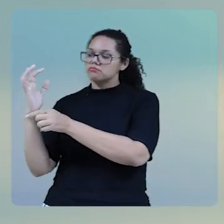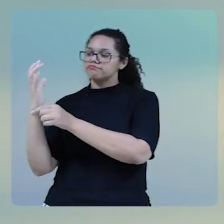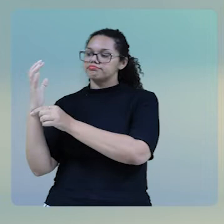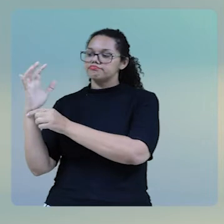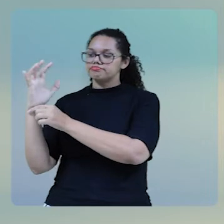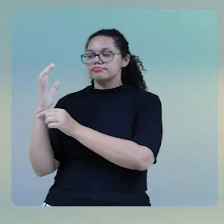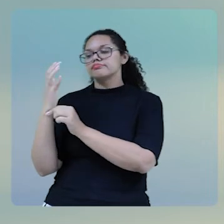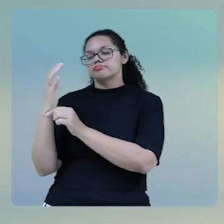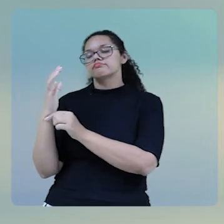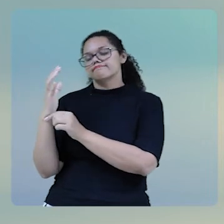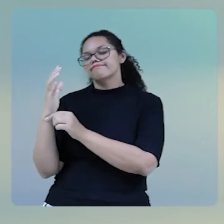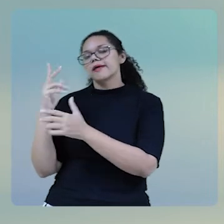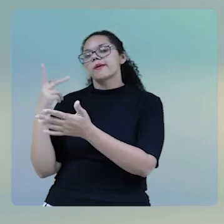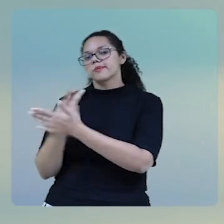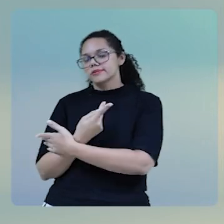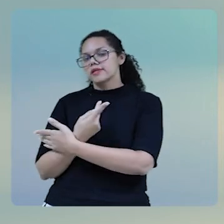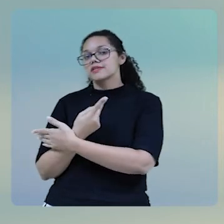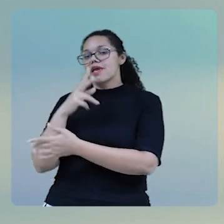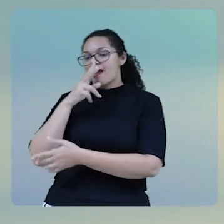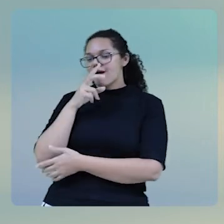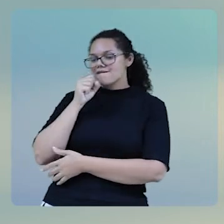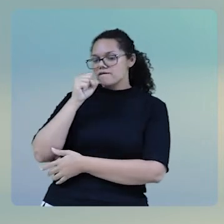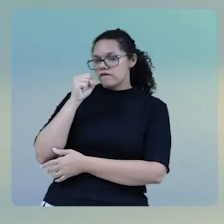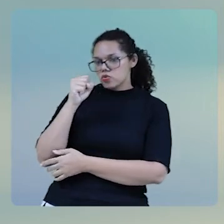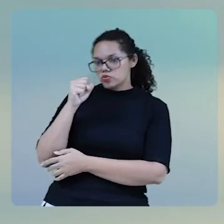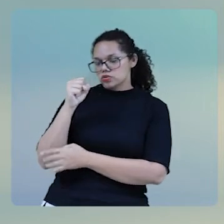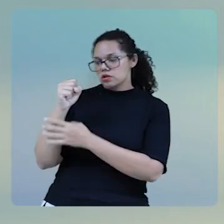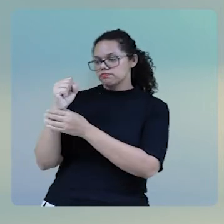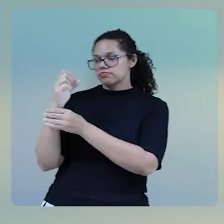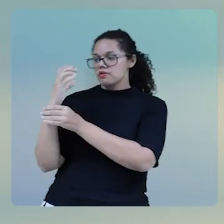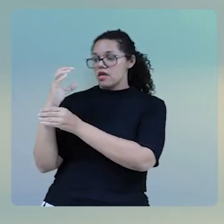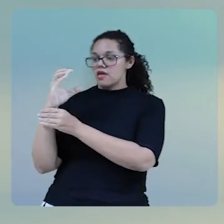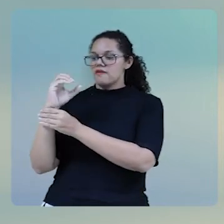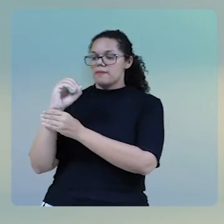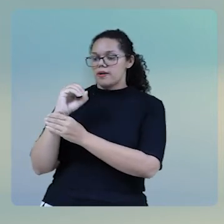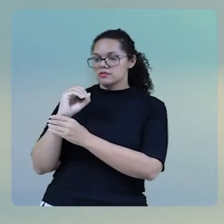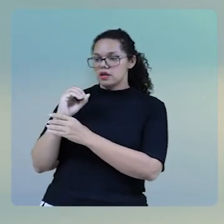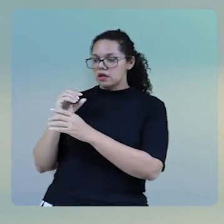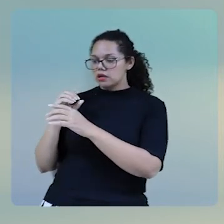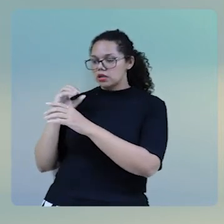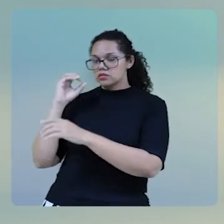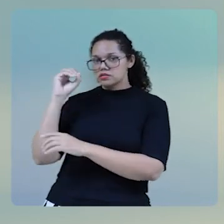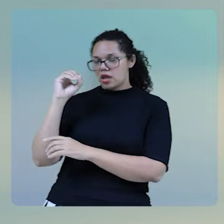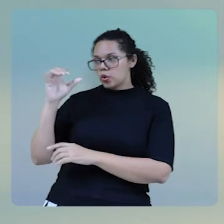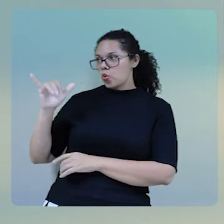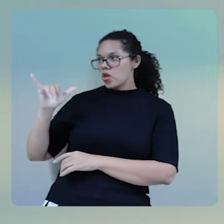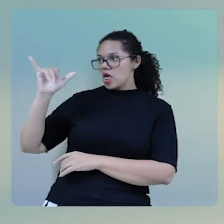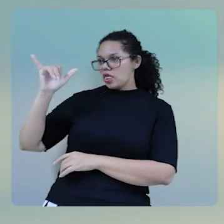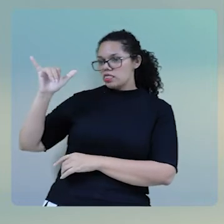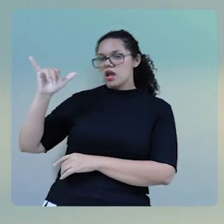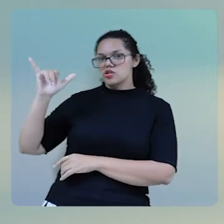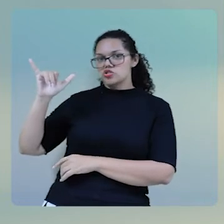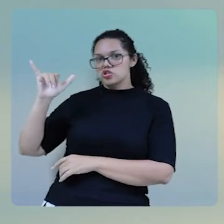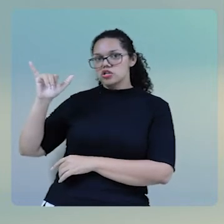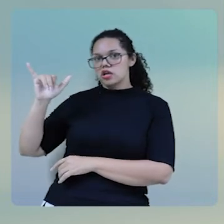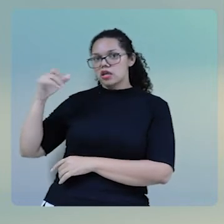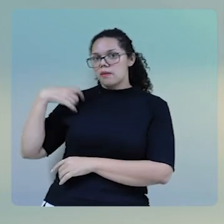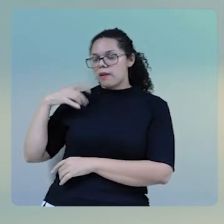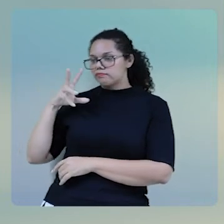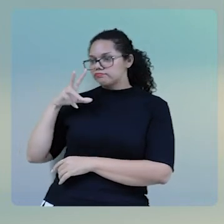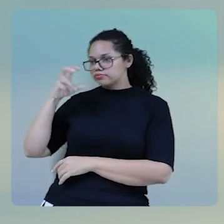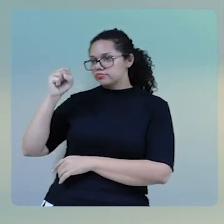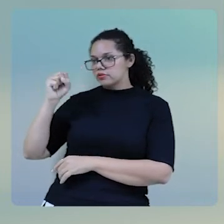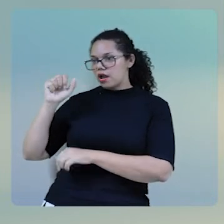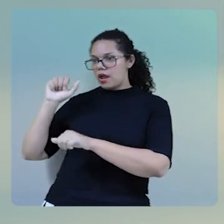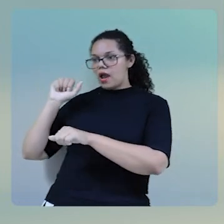isso. A força contra a eletromotriz ela vai para 0 e a energia que era convertida na rotação vira